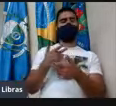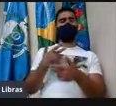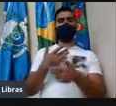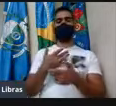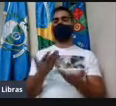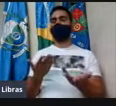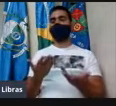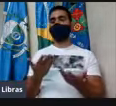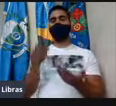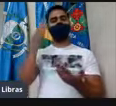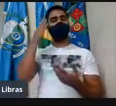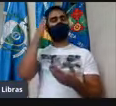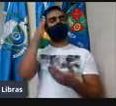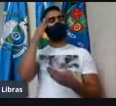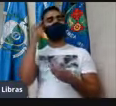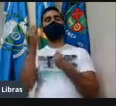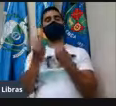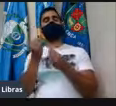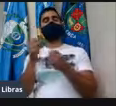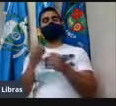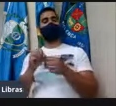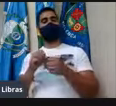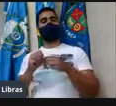gente vê que